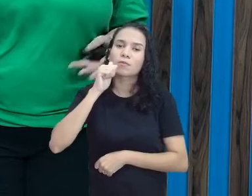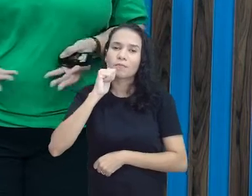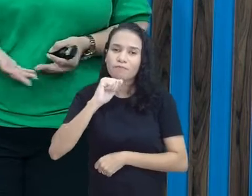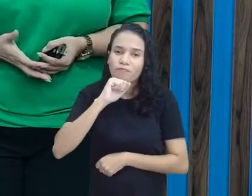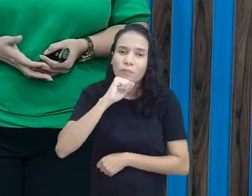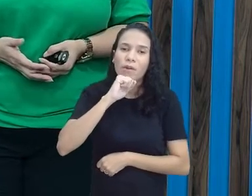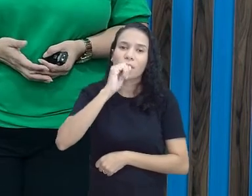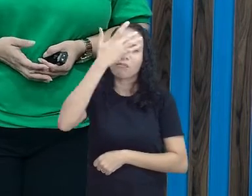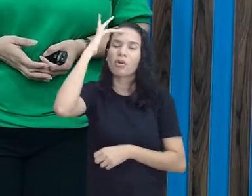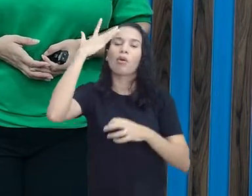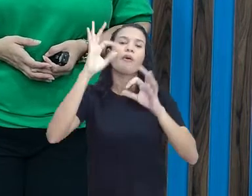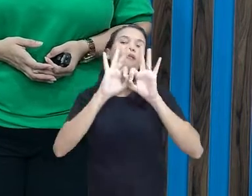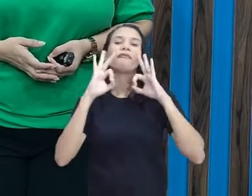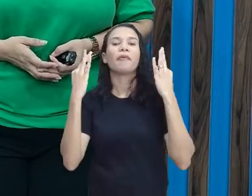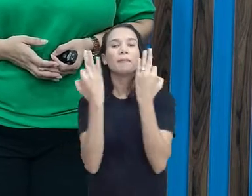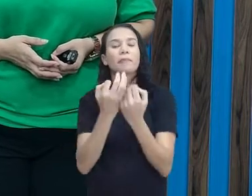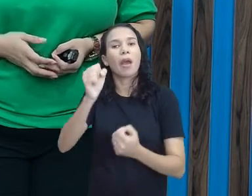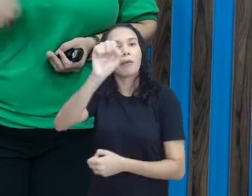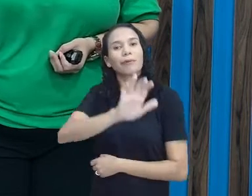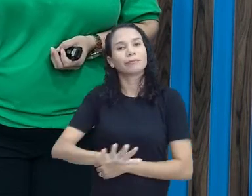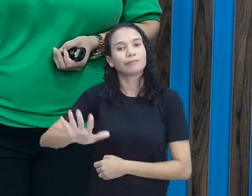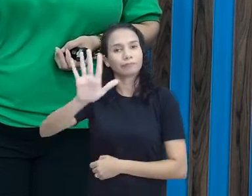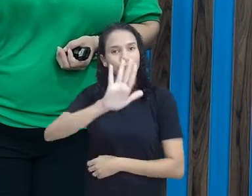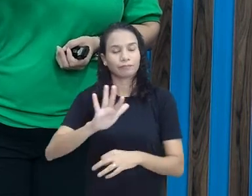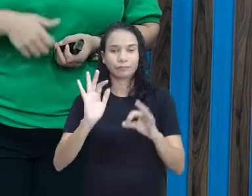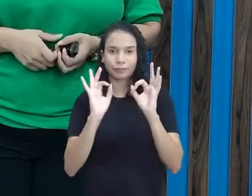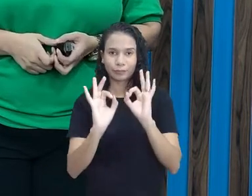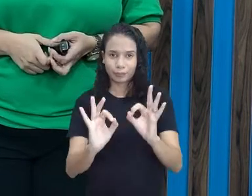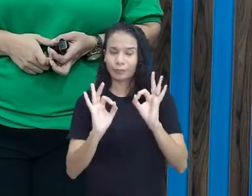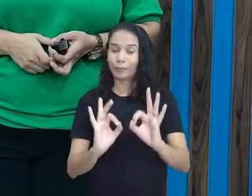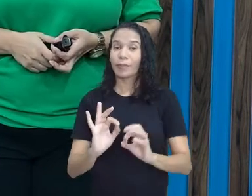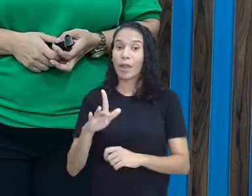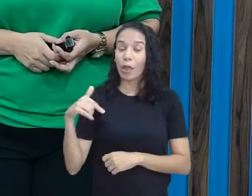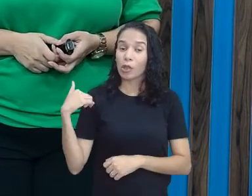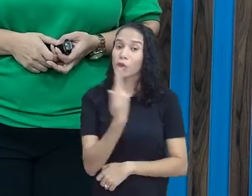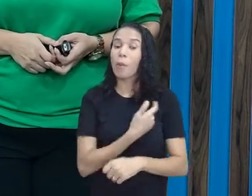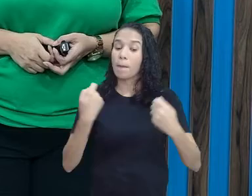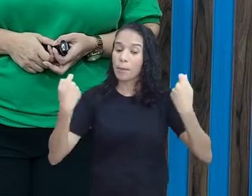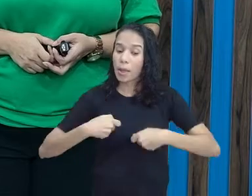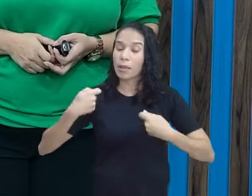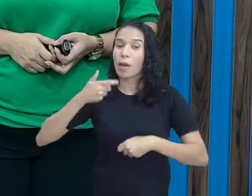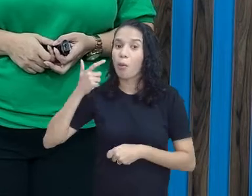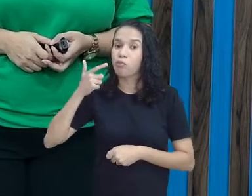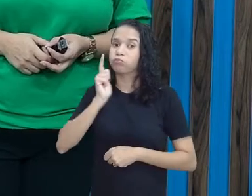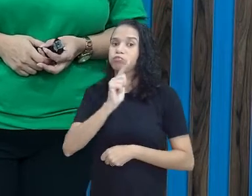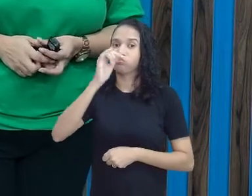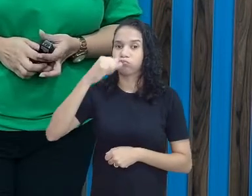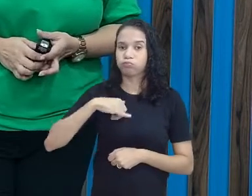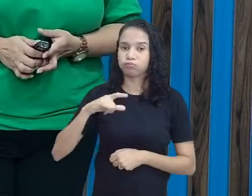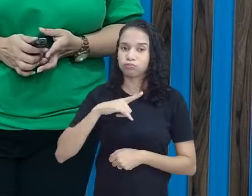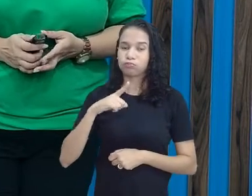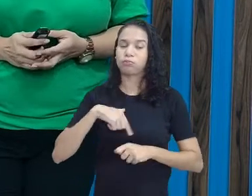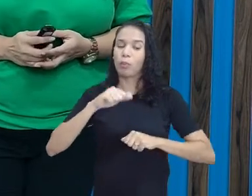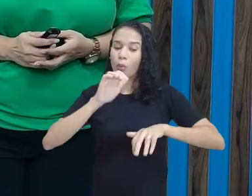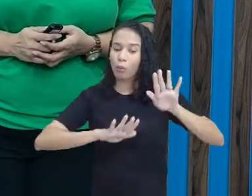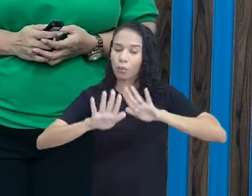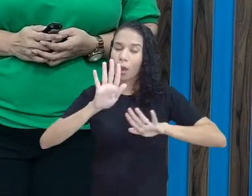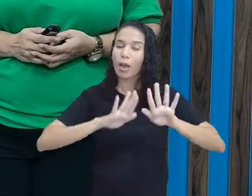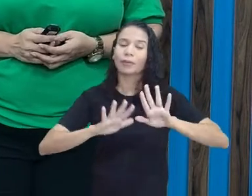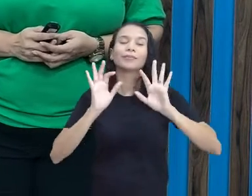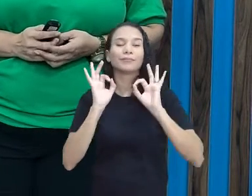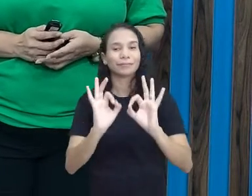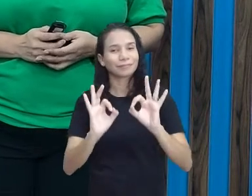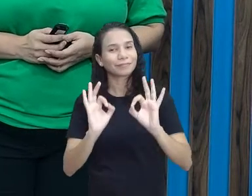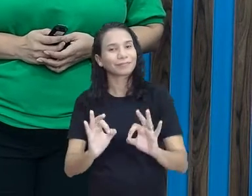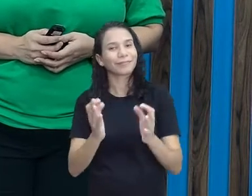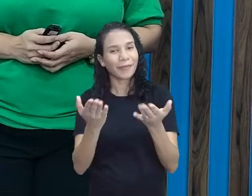com os familiares como um todo, tá bom? O bom é a gente conseguir se prevenir, não é verdade? Então,